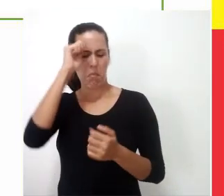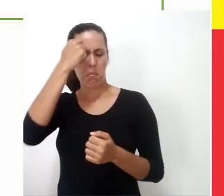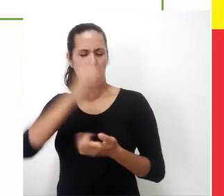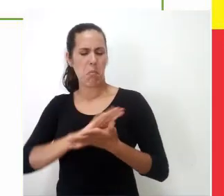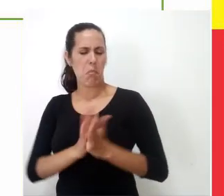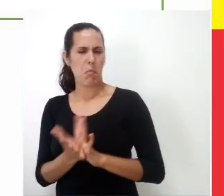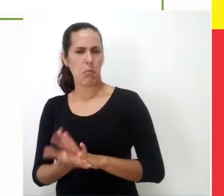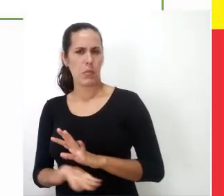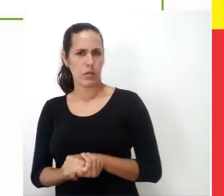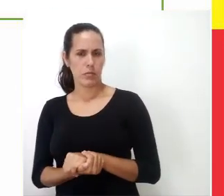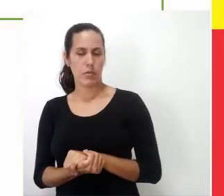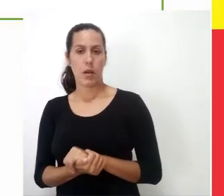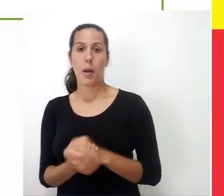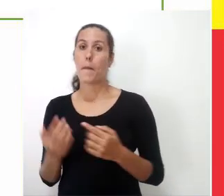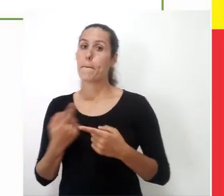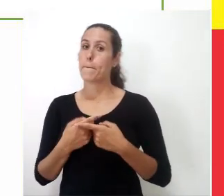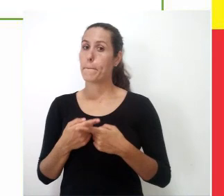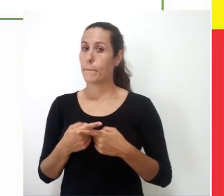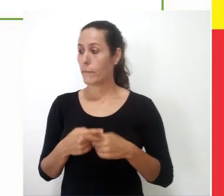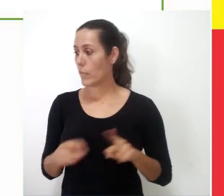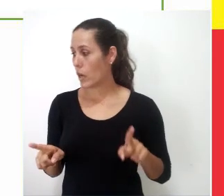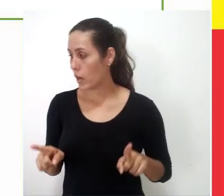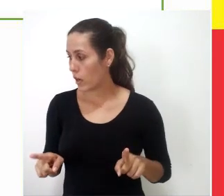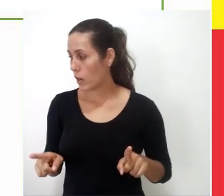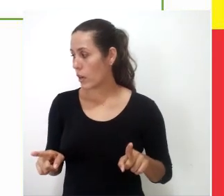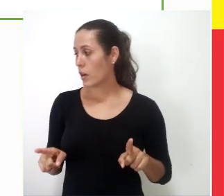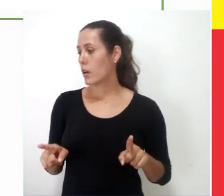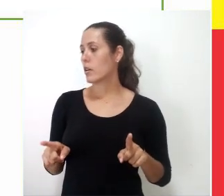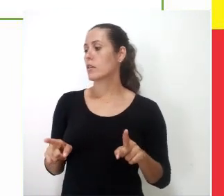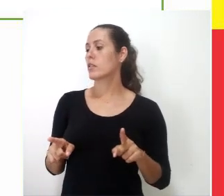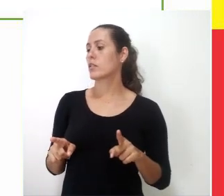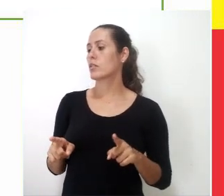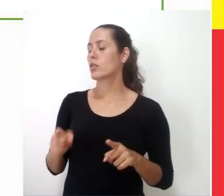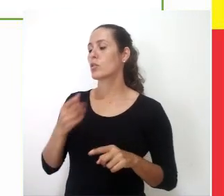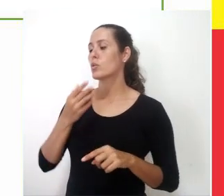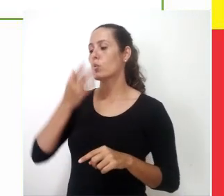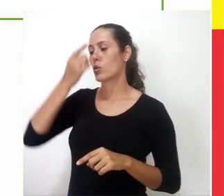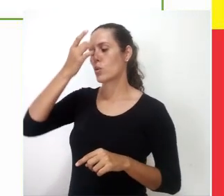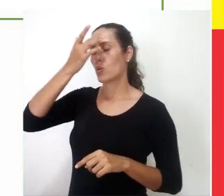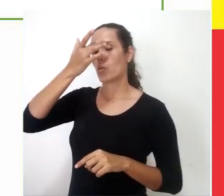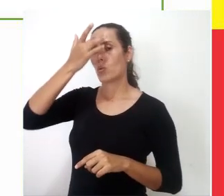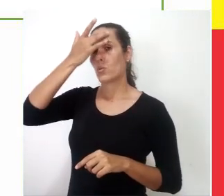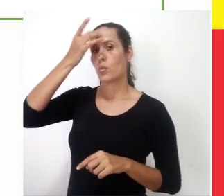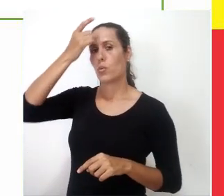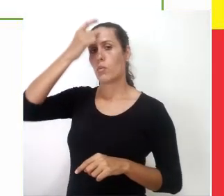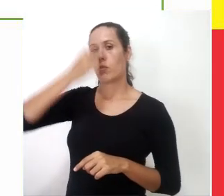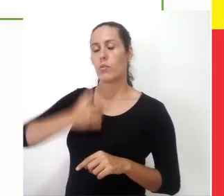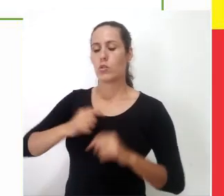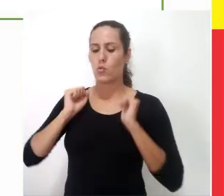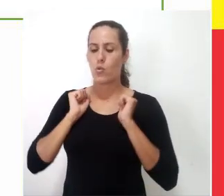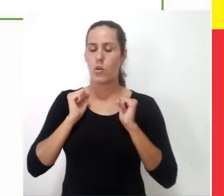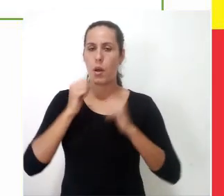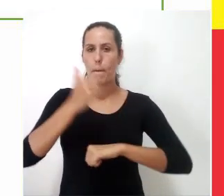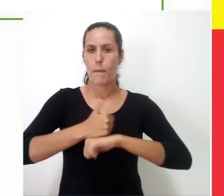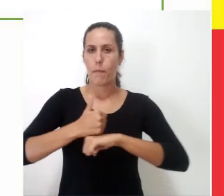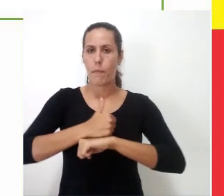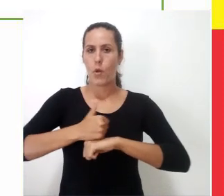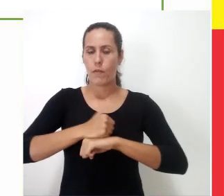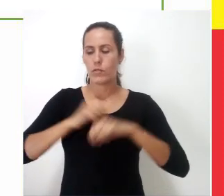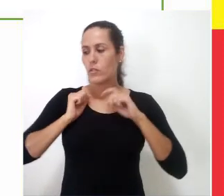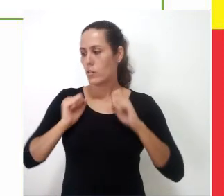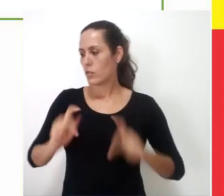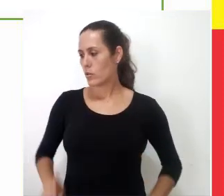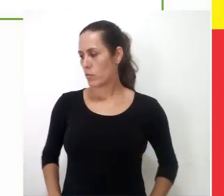vem. Pois, segundo o antropólogo, veja só, aqui eu tenho um antropólogo do Museu